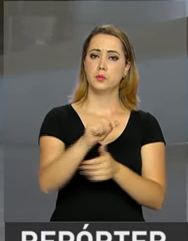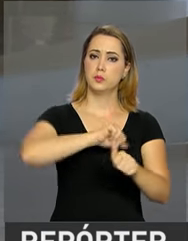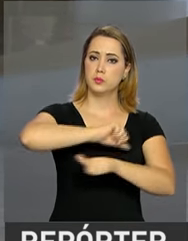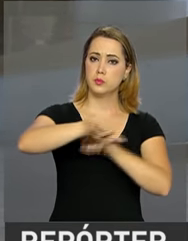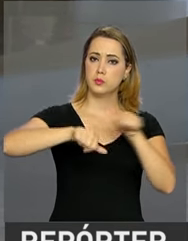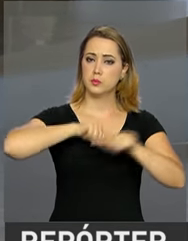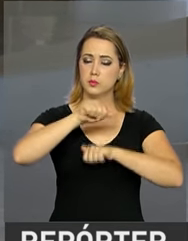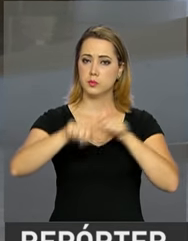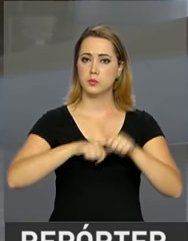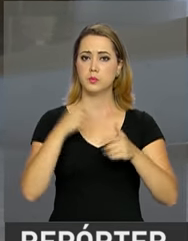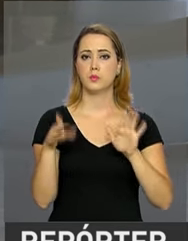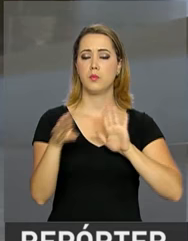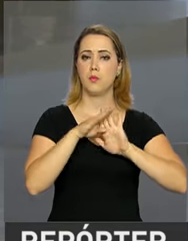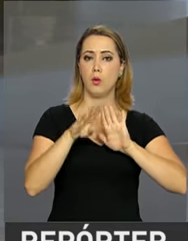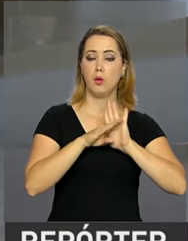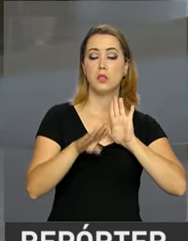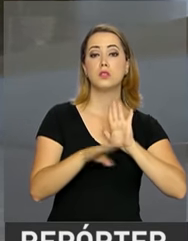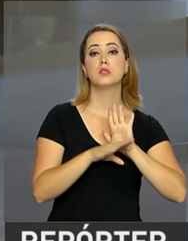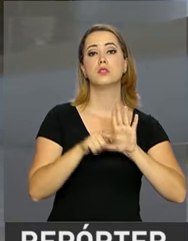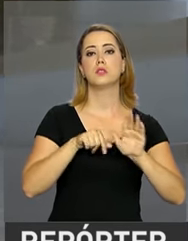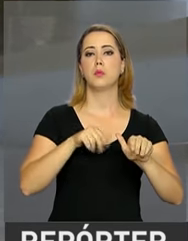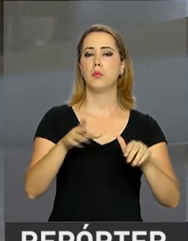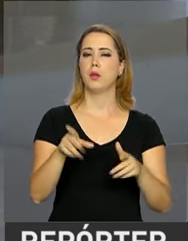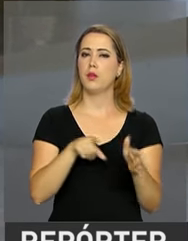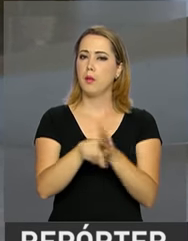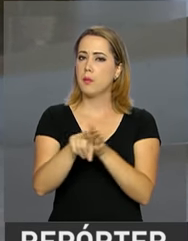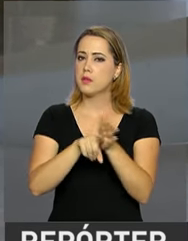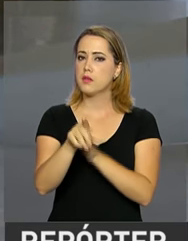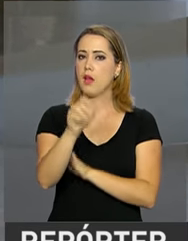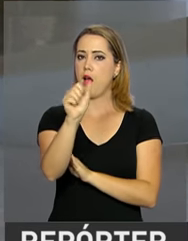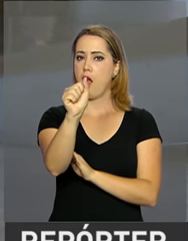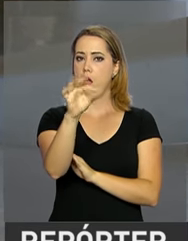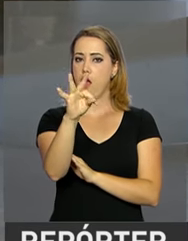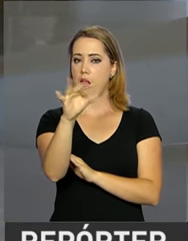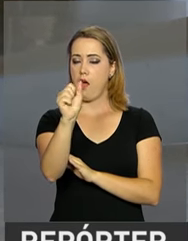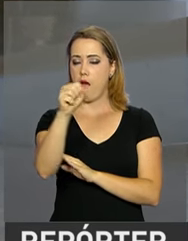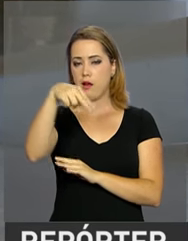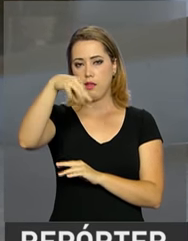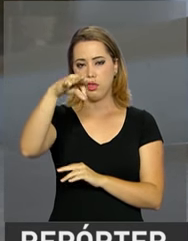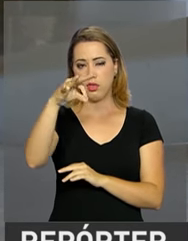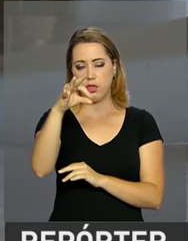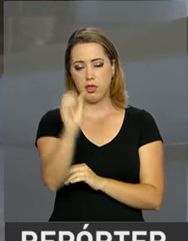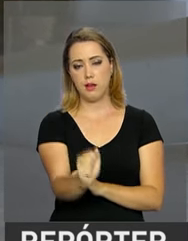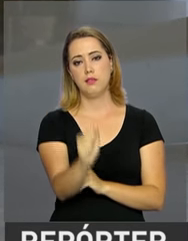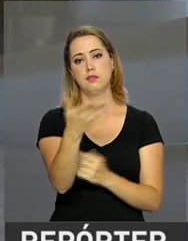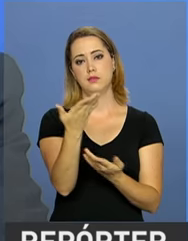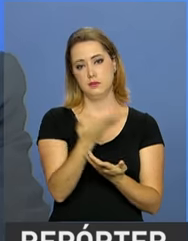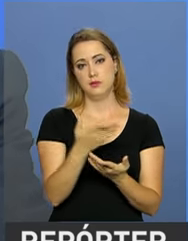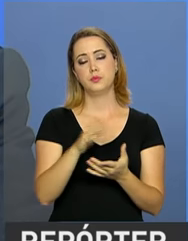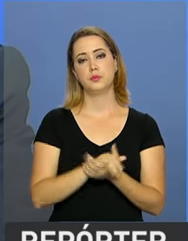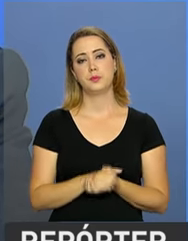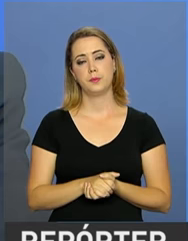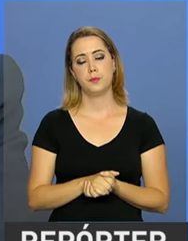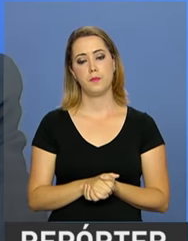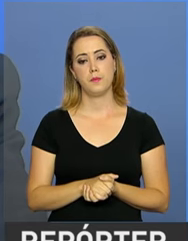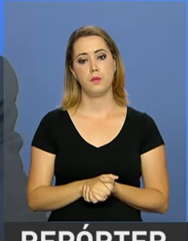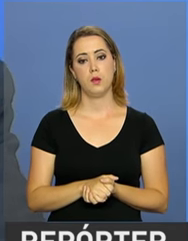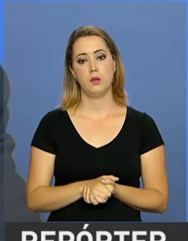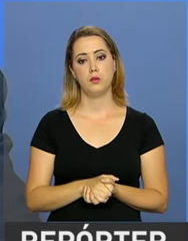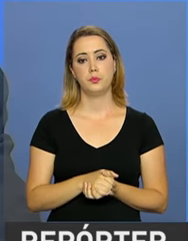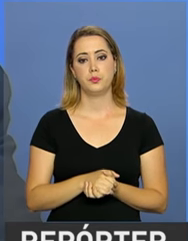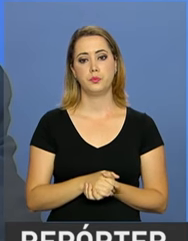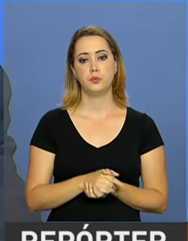mudanças na operação Agatha, que é colocada em prática nas fronteiras do país. A